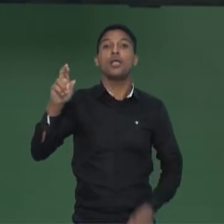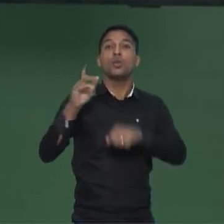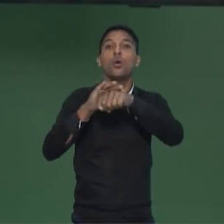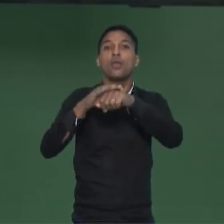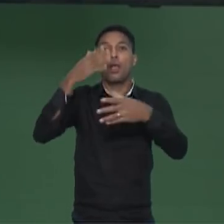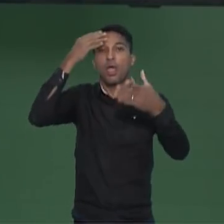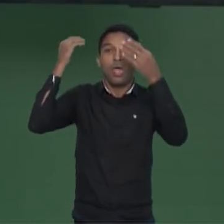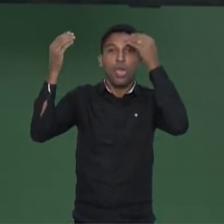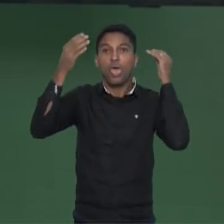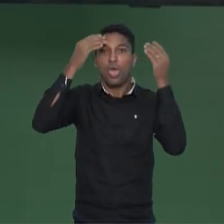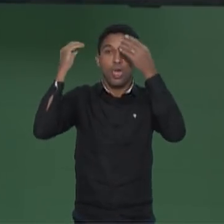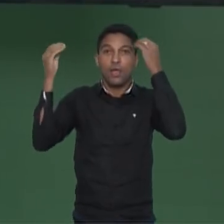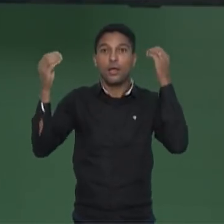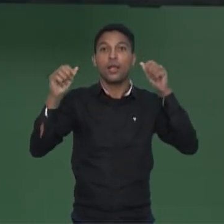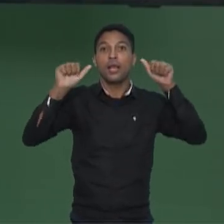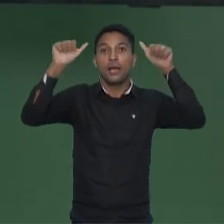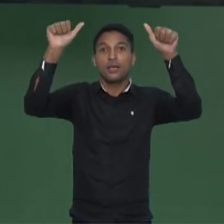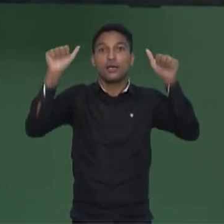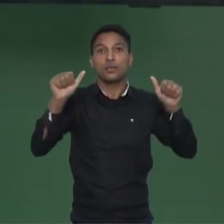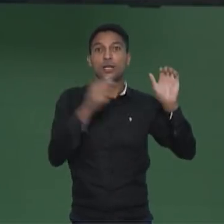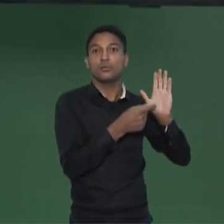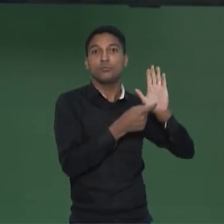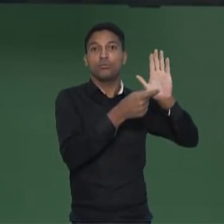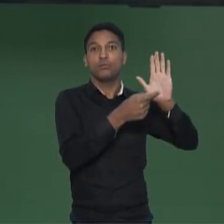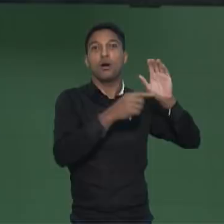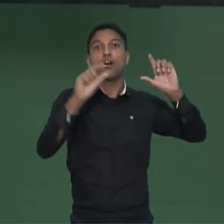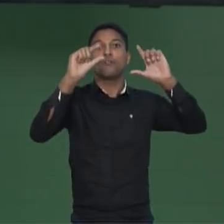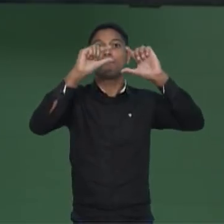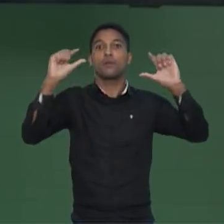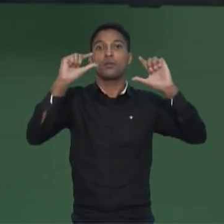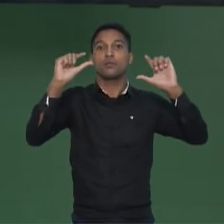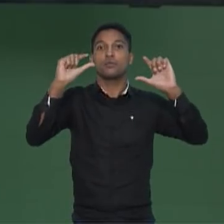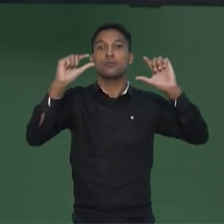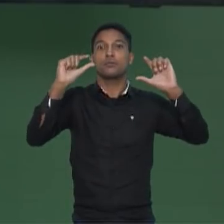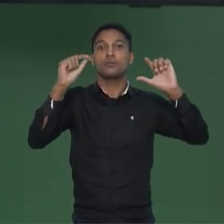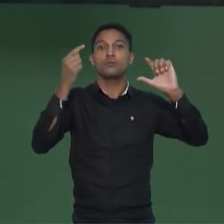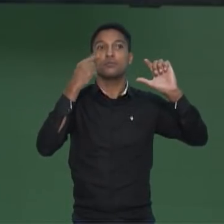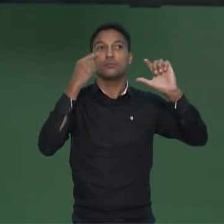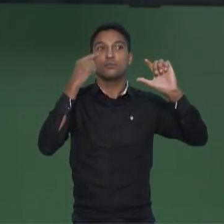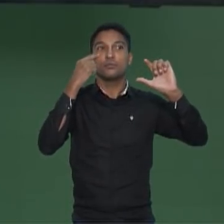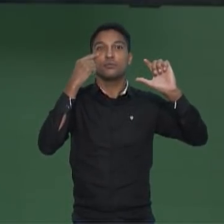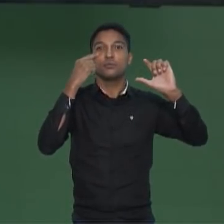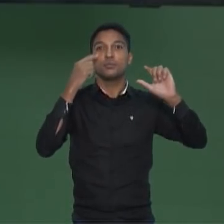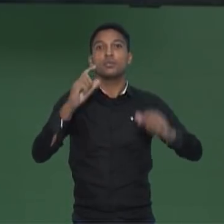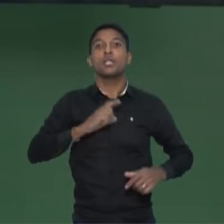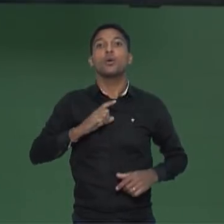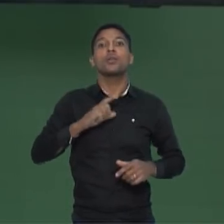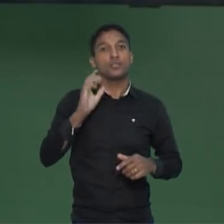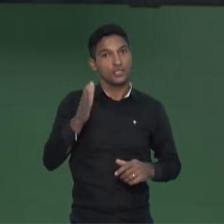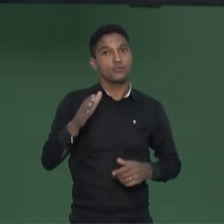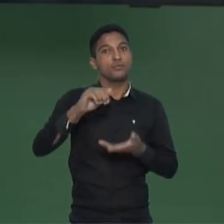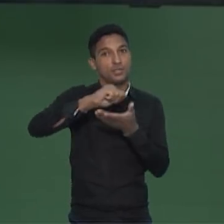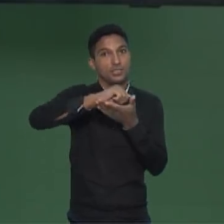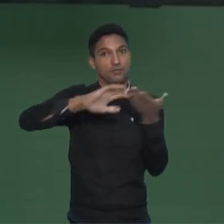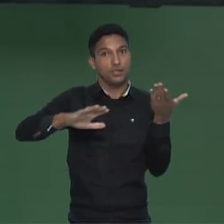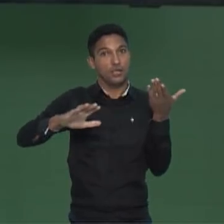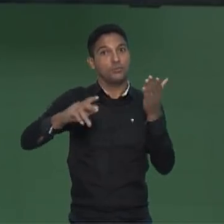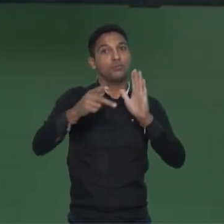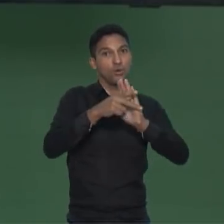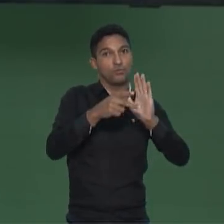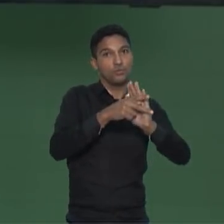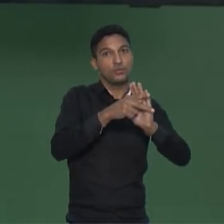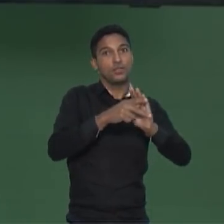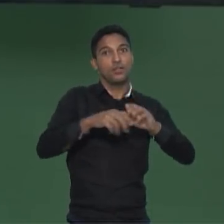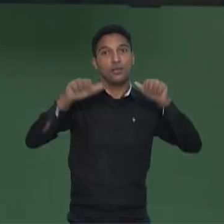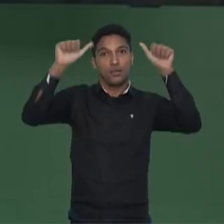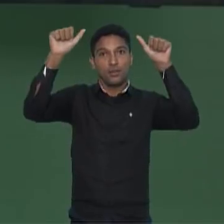mensagem bem curta, duas orações, 2 enunciados, certo? E temos já um exercício sobre esse cartaz.